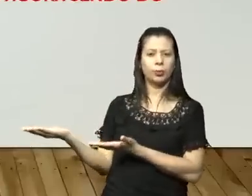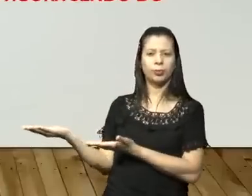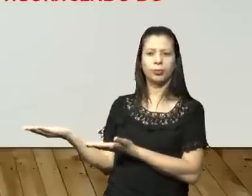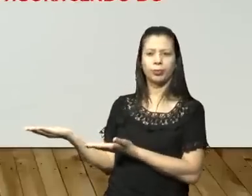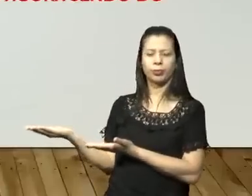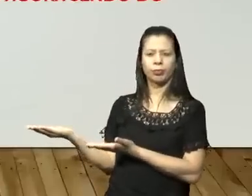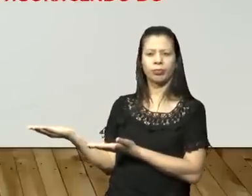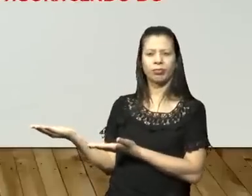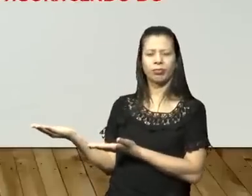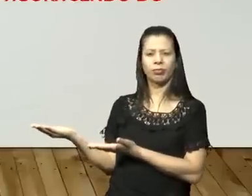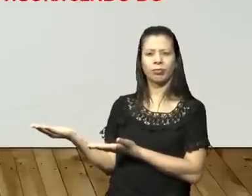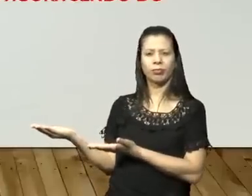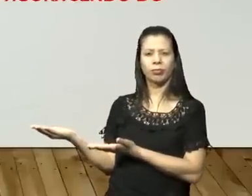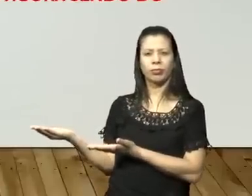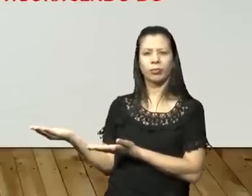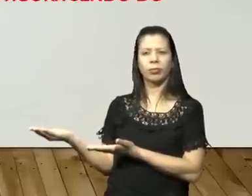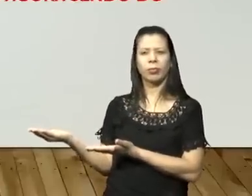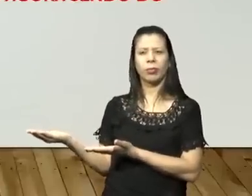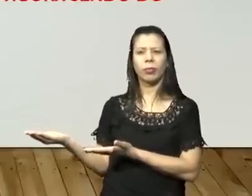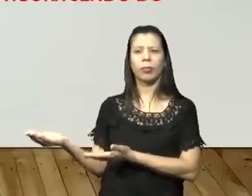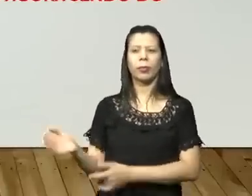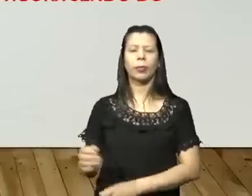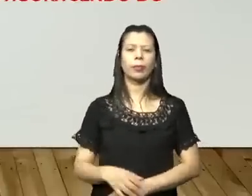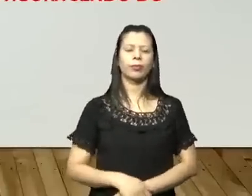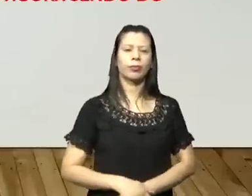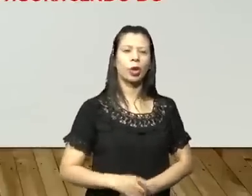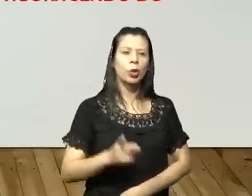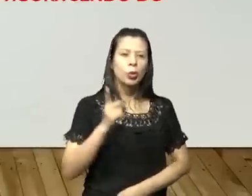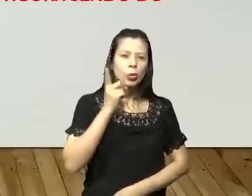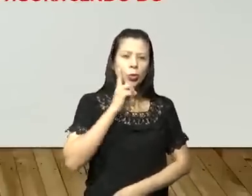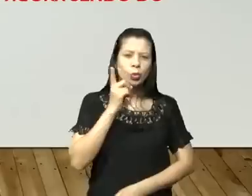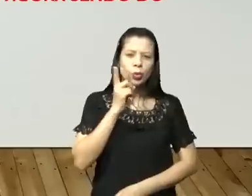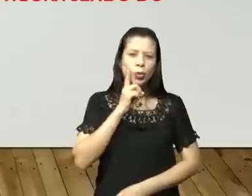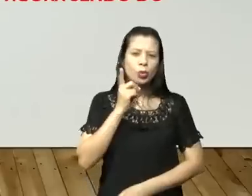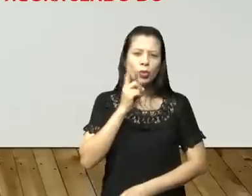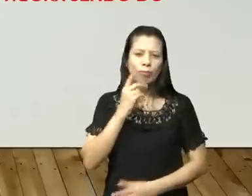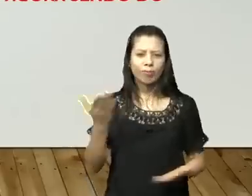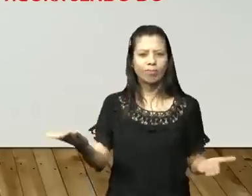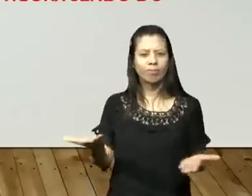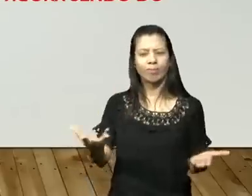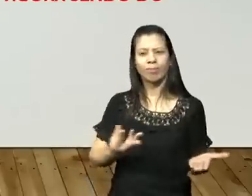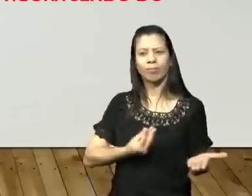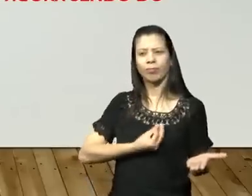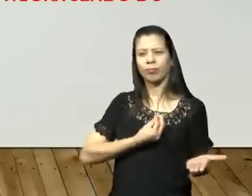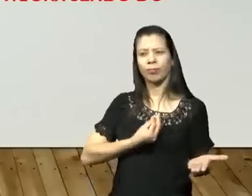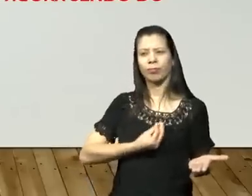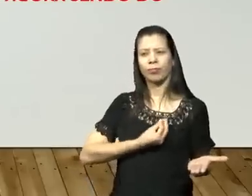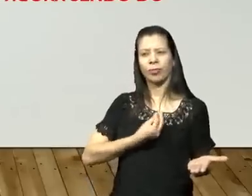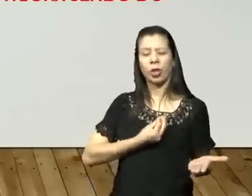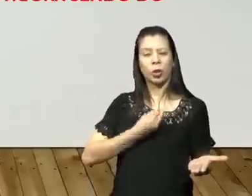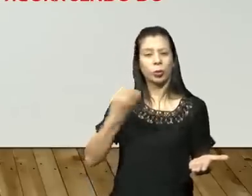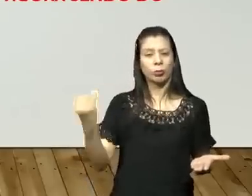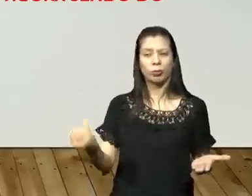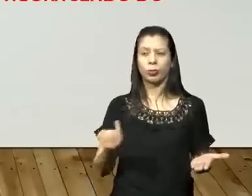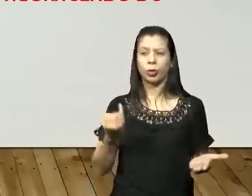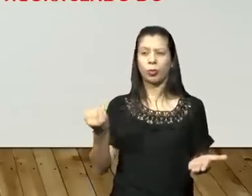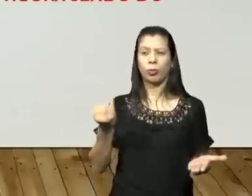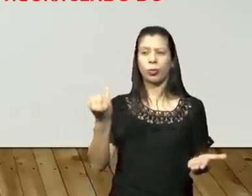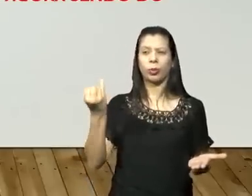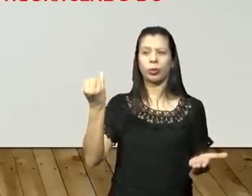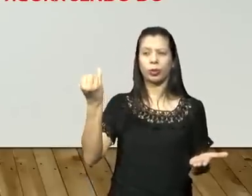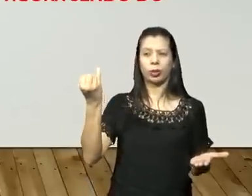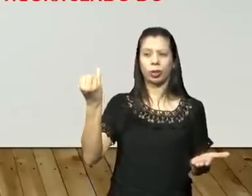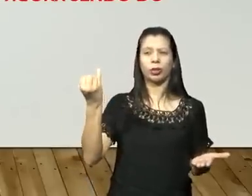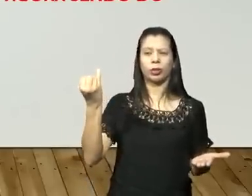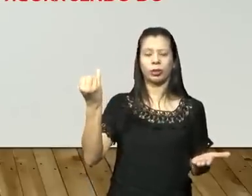eu vou ler devagar os dias em que vivemos são solenes importantes os dias da pandemia são